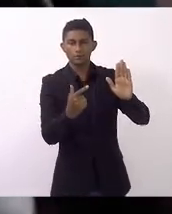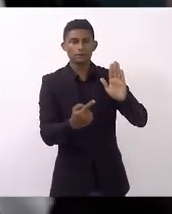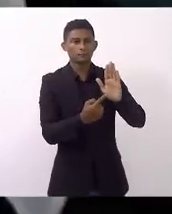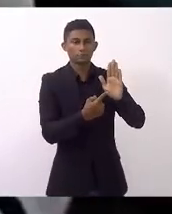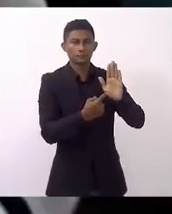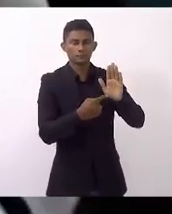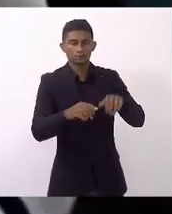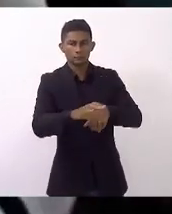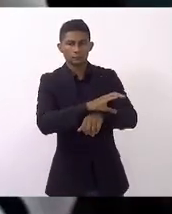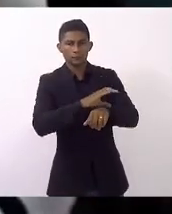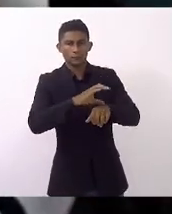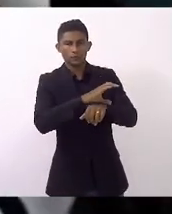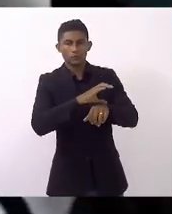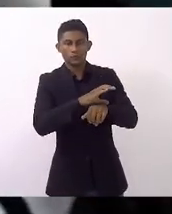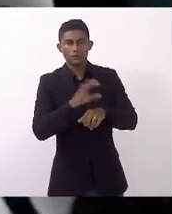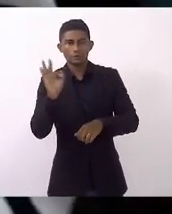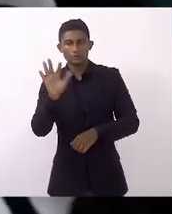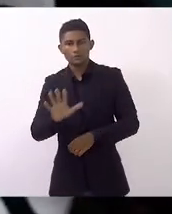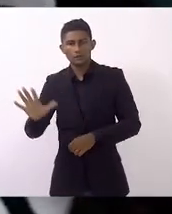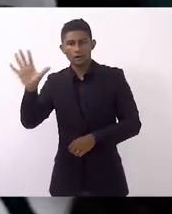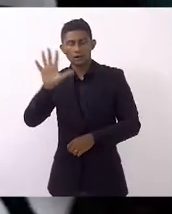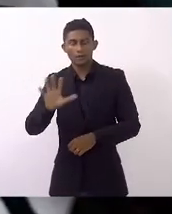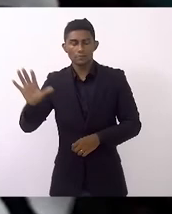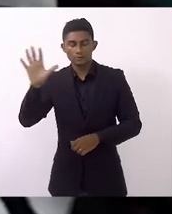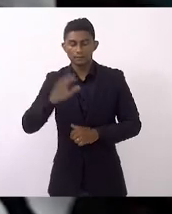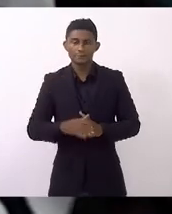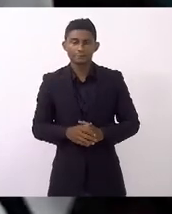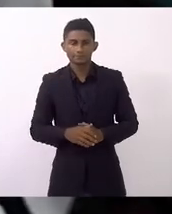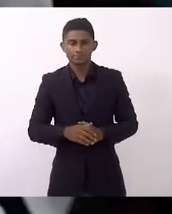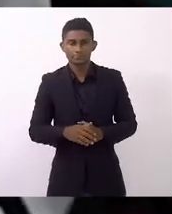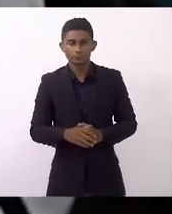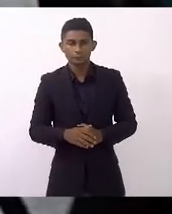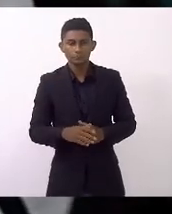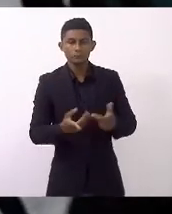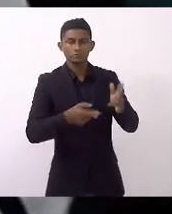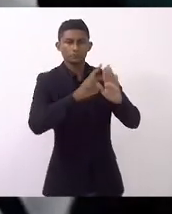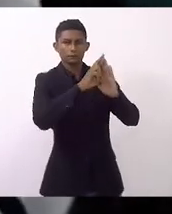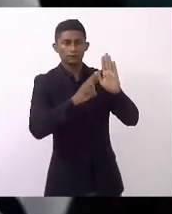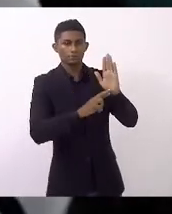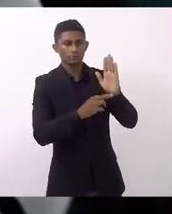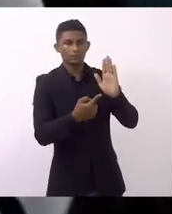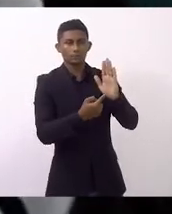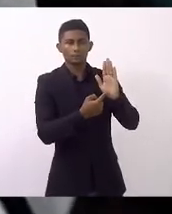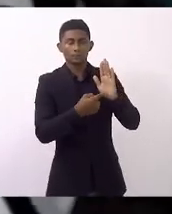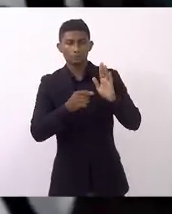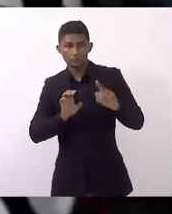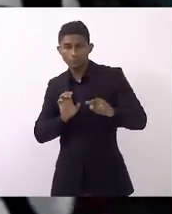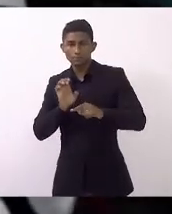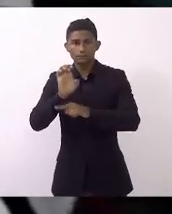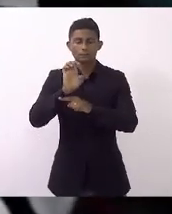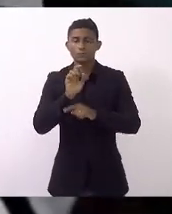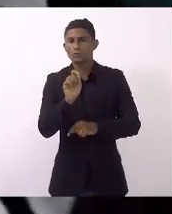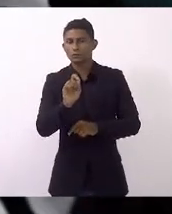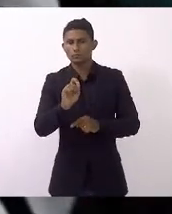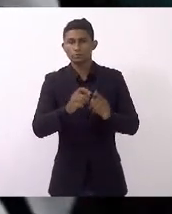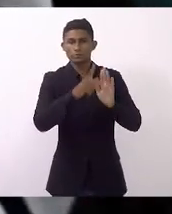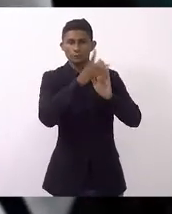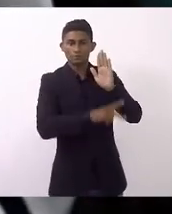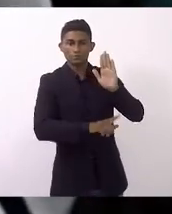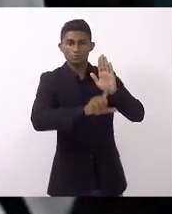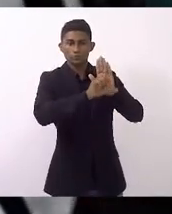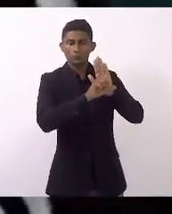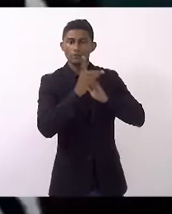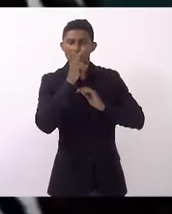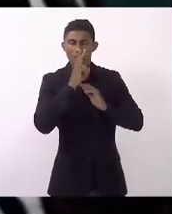da Constituição Federal. De outro plano, ao determinar a regra para o conjunto do Estado, o projeto invade